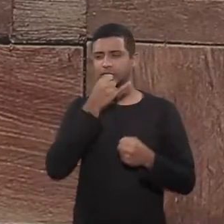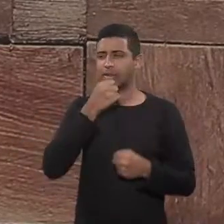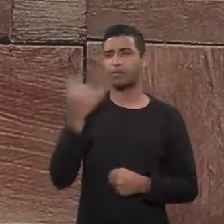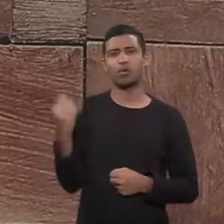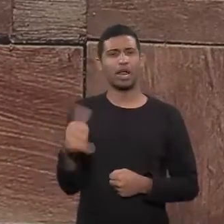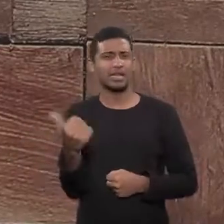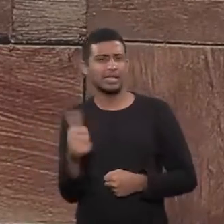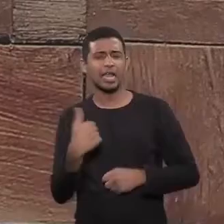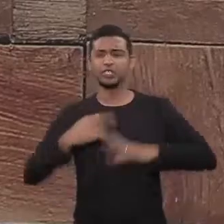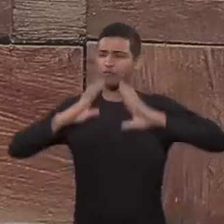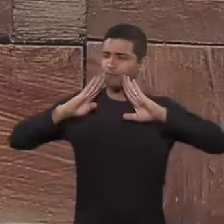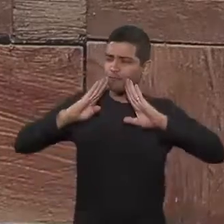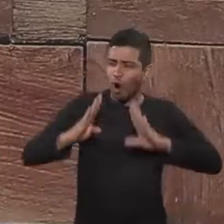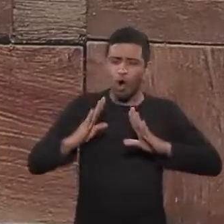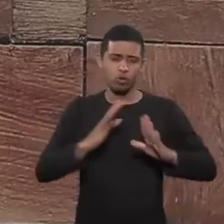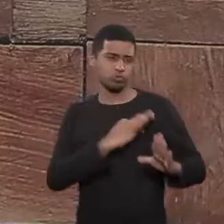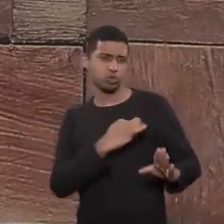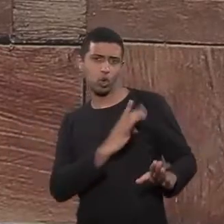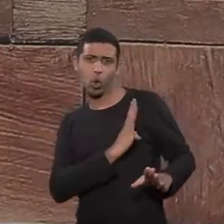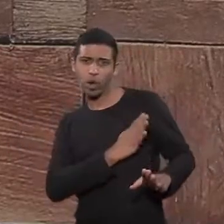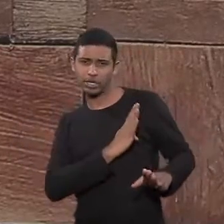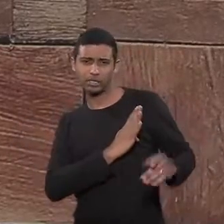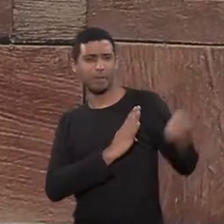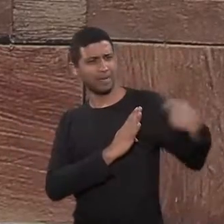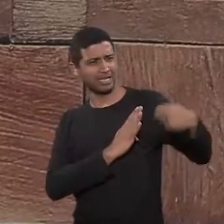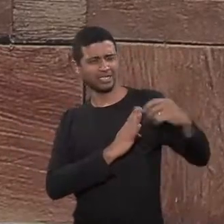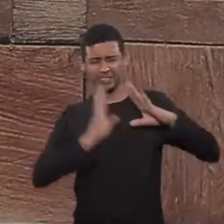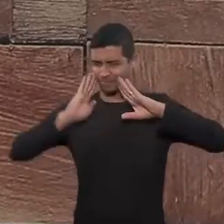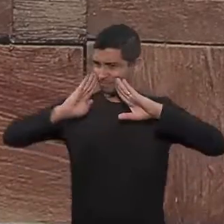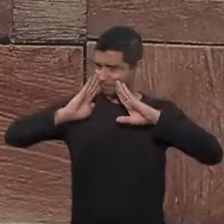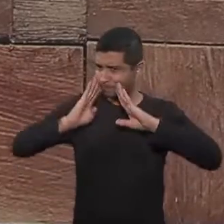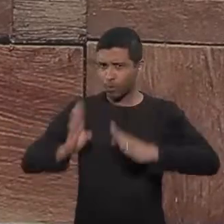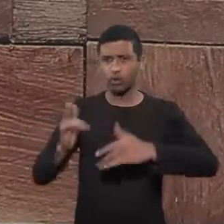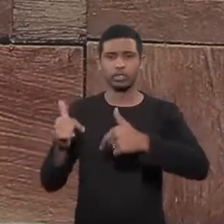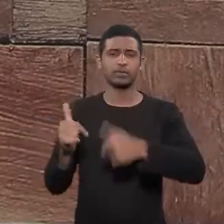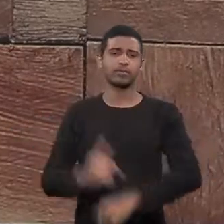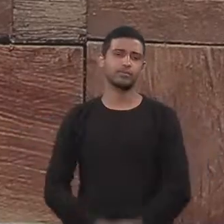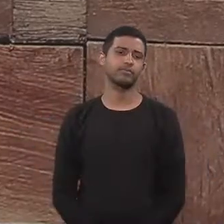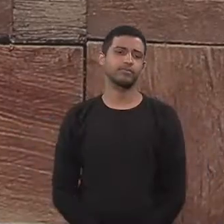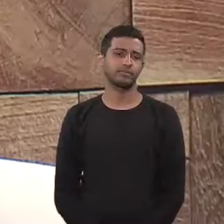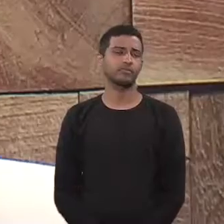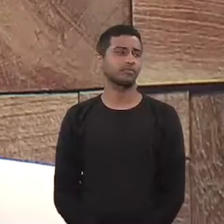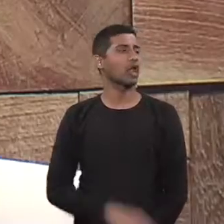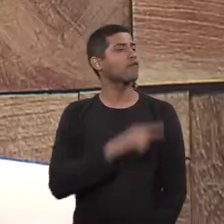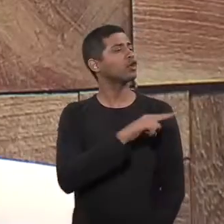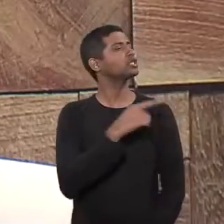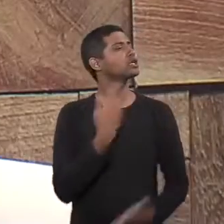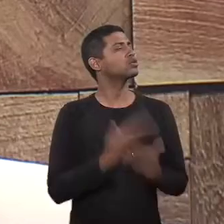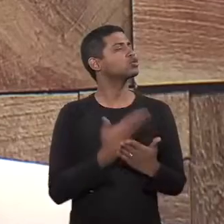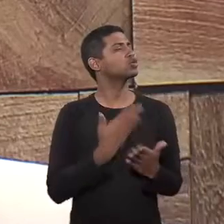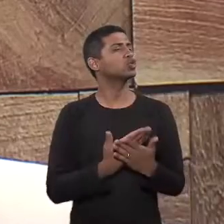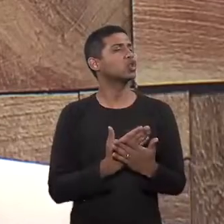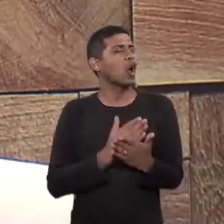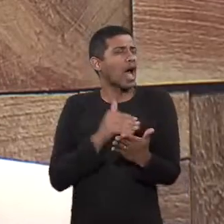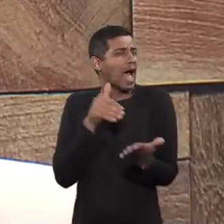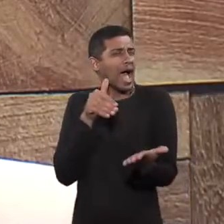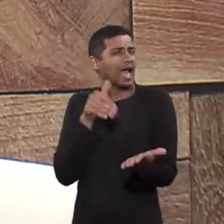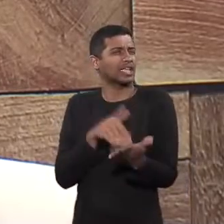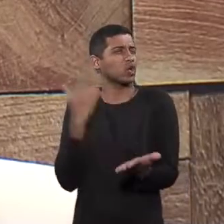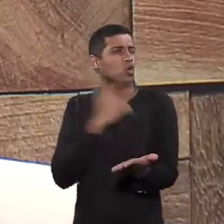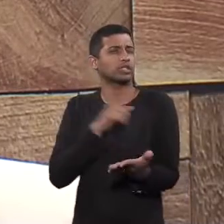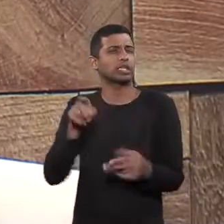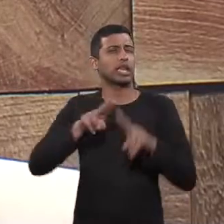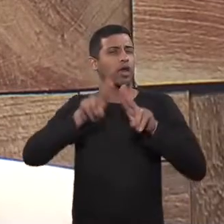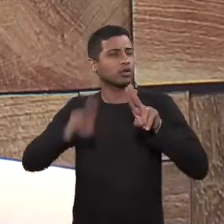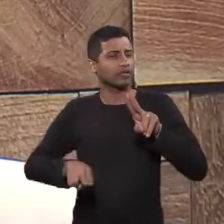de qualidade, melhor dedicação, o seu coração tem que estar por inteiro ali. Você estudou até